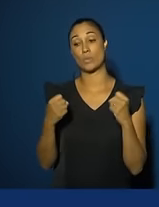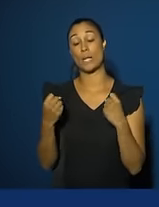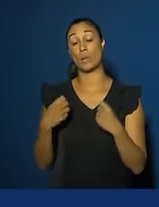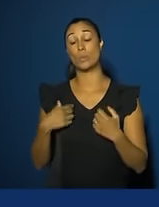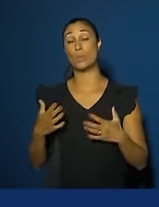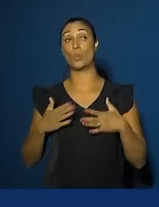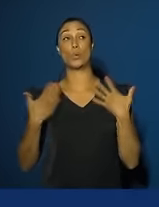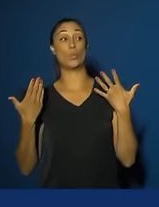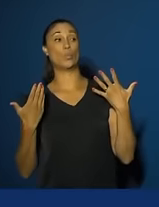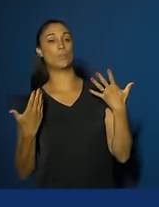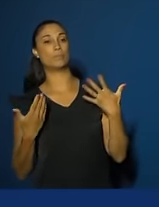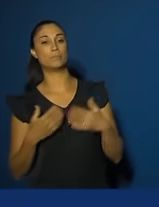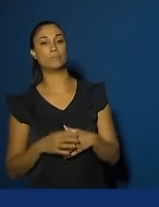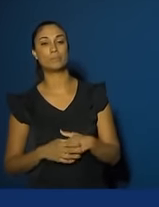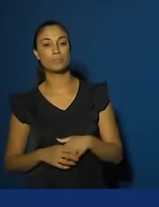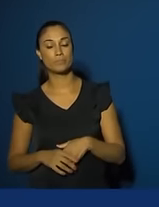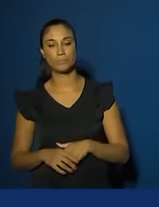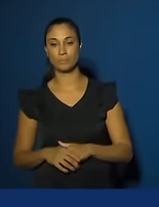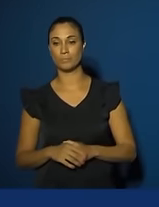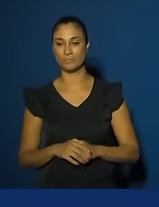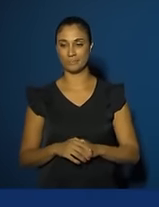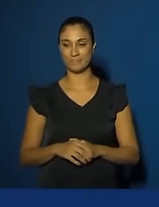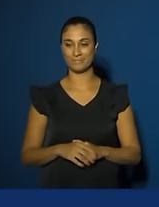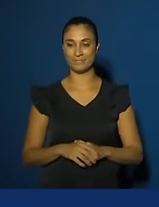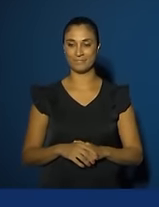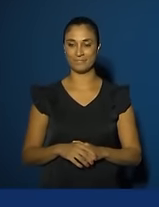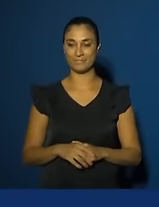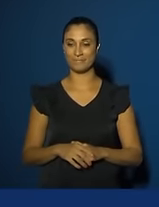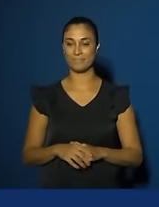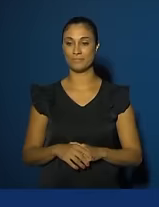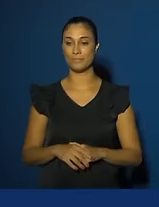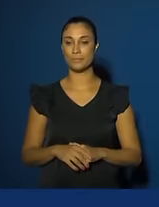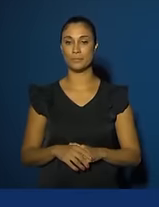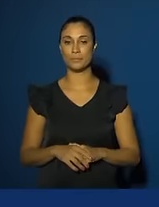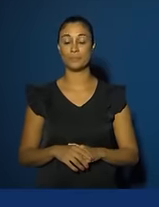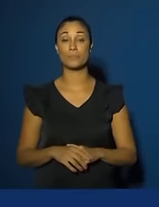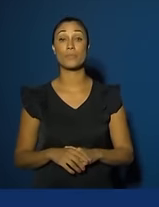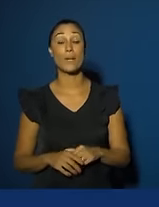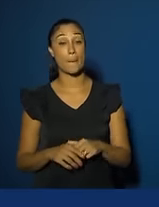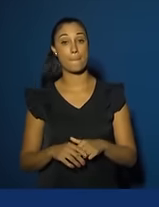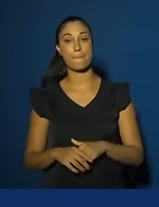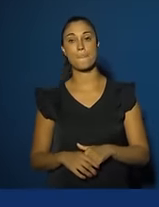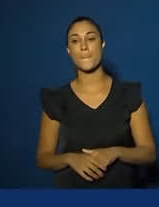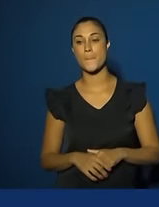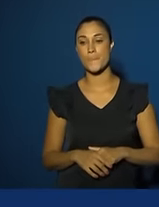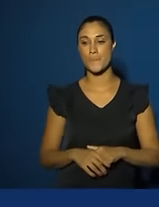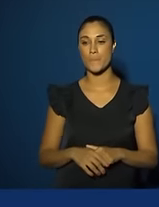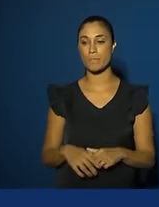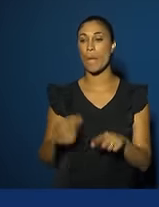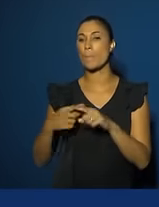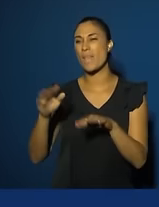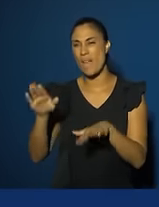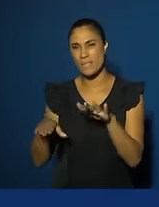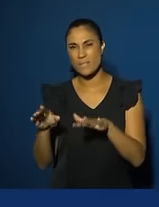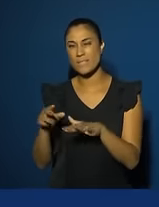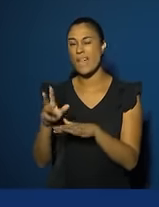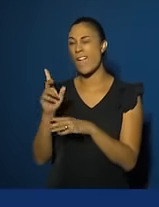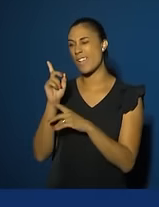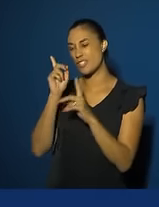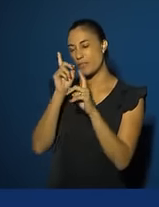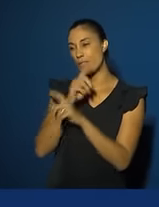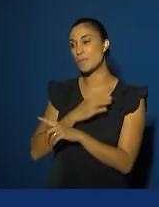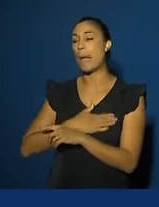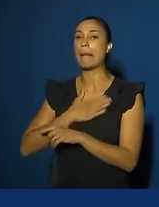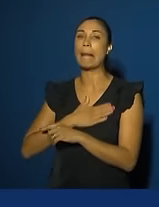assustou não isso aí é é que às vezes você eh é difícil achar linha fina para